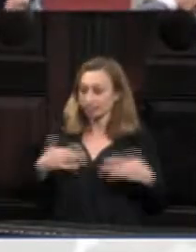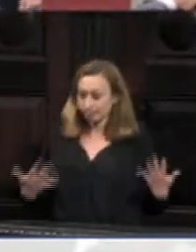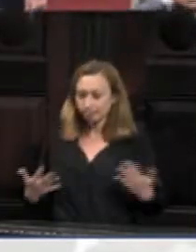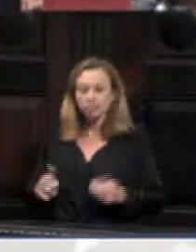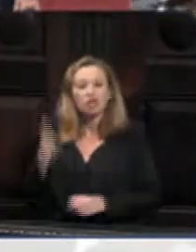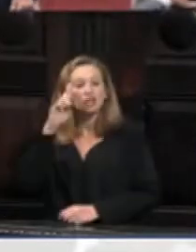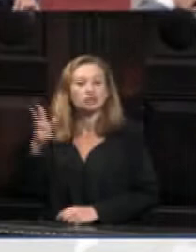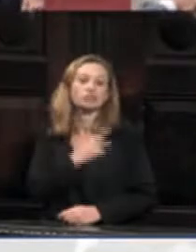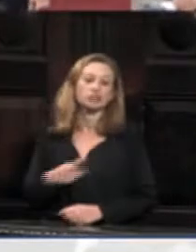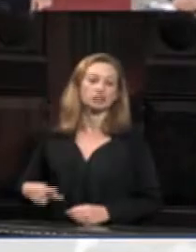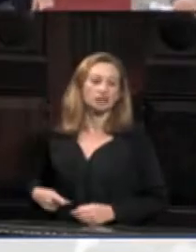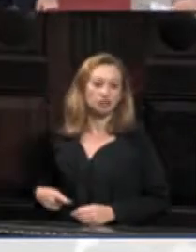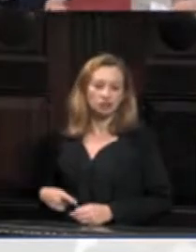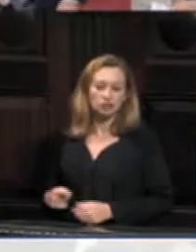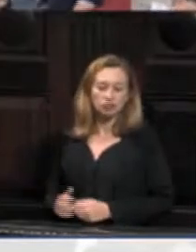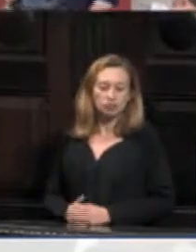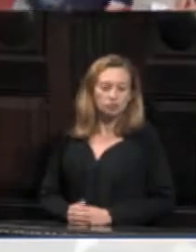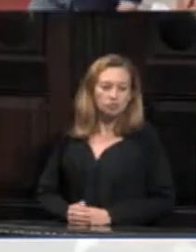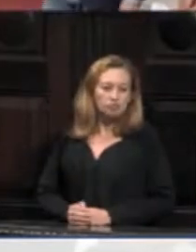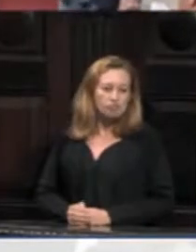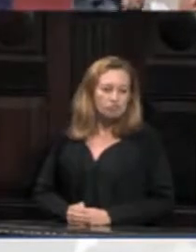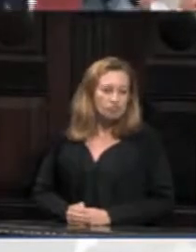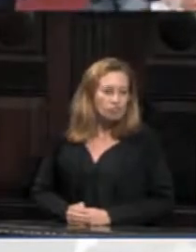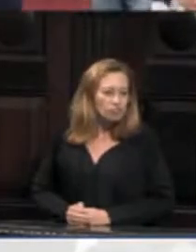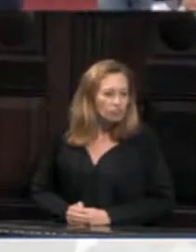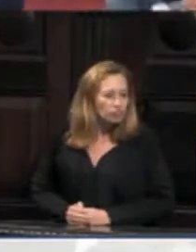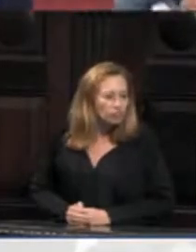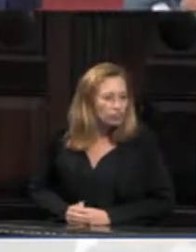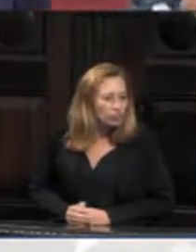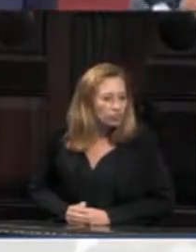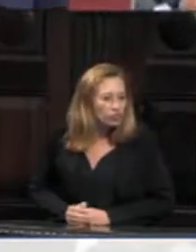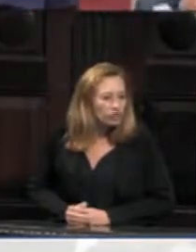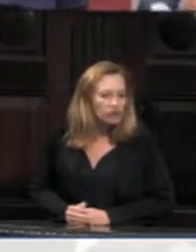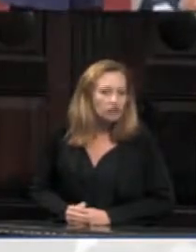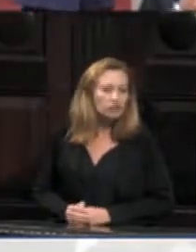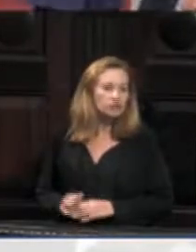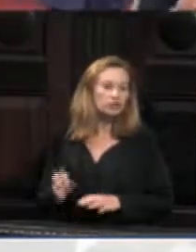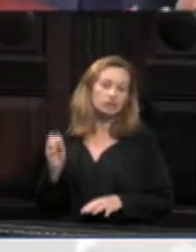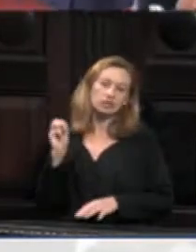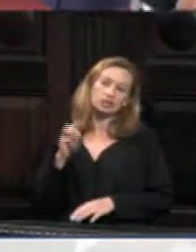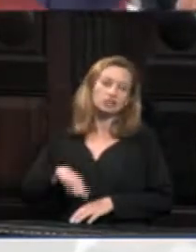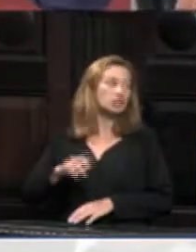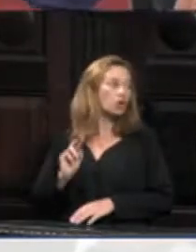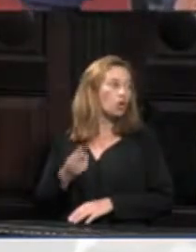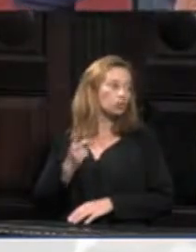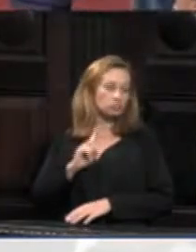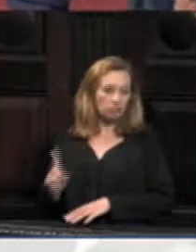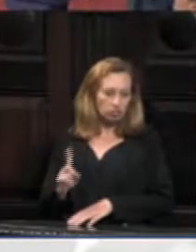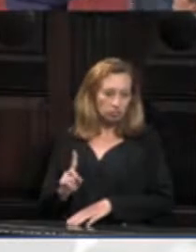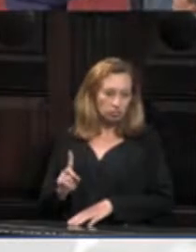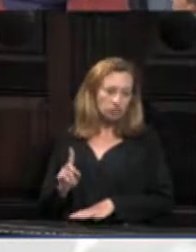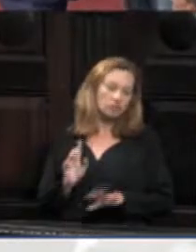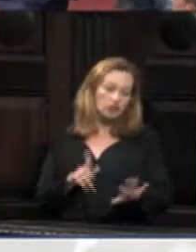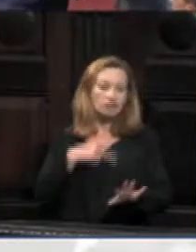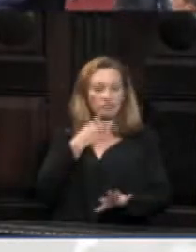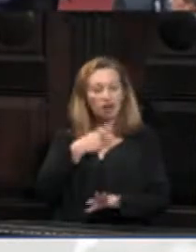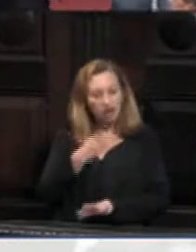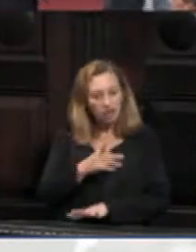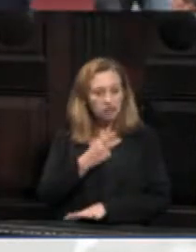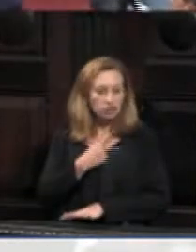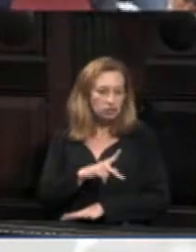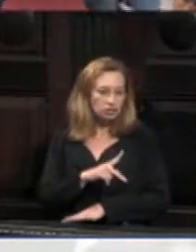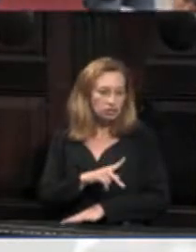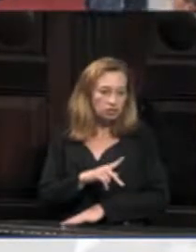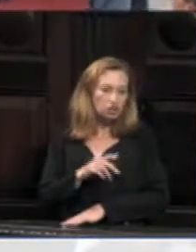Presidente, Vossa Excelência é contra zerar a contrapartida, não? Sim ou não? Vossa Excelência vai dar o parecer pela Comissão de Cultura. Eu fico com